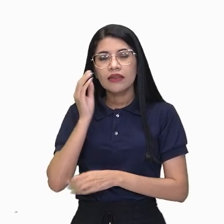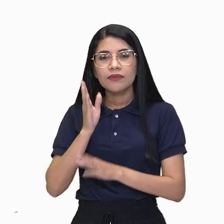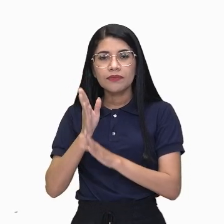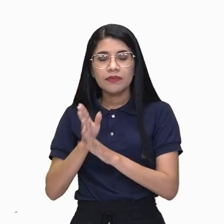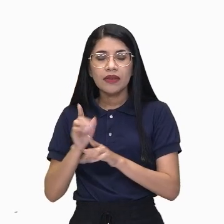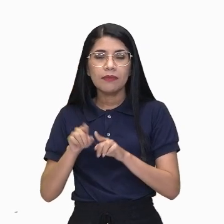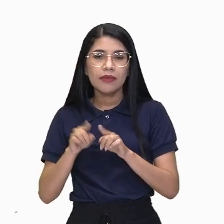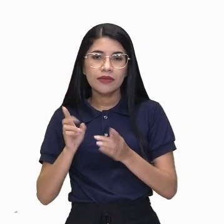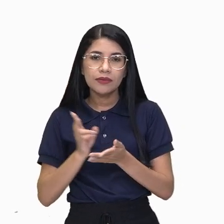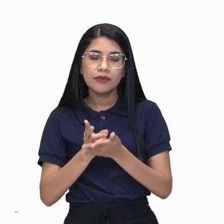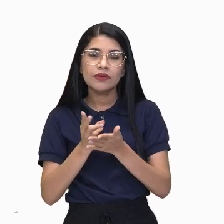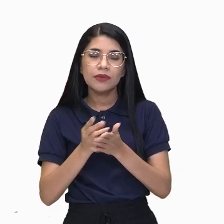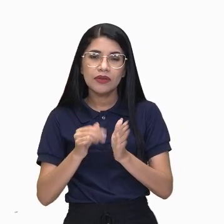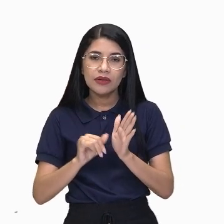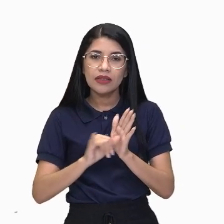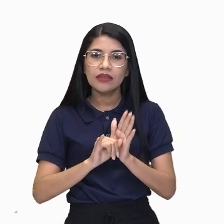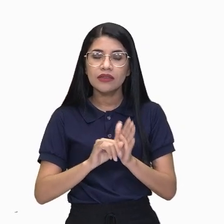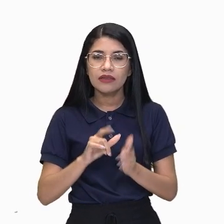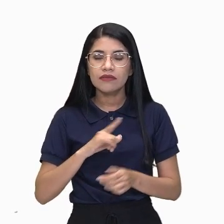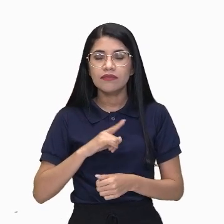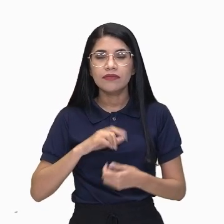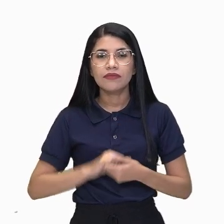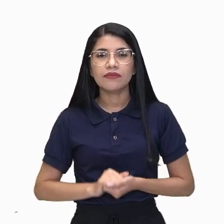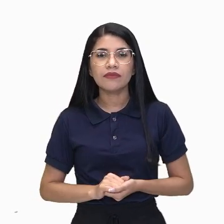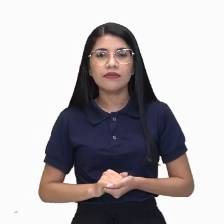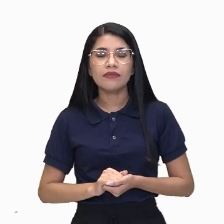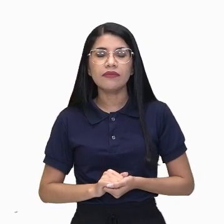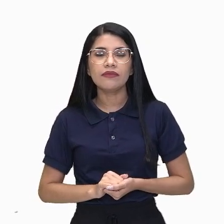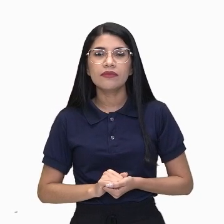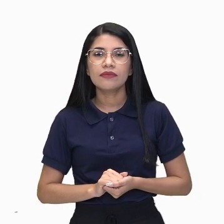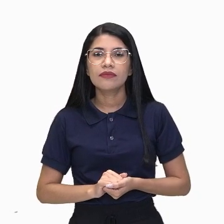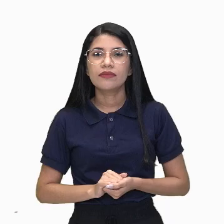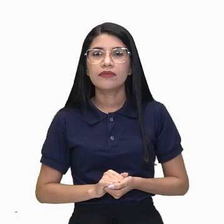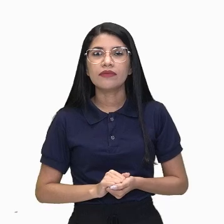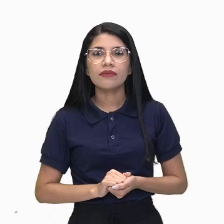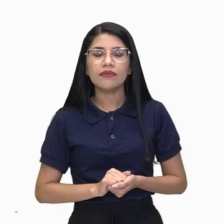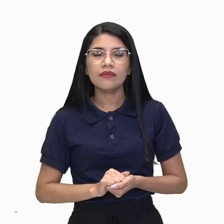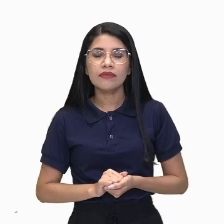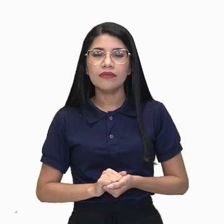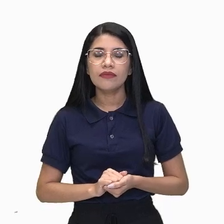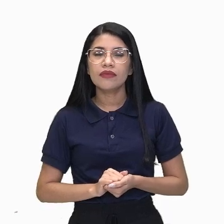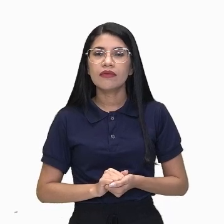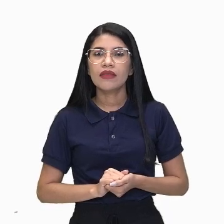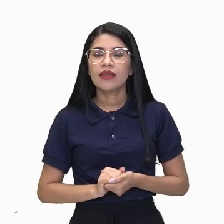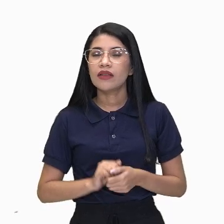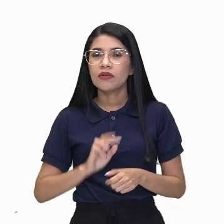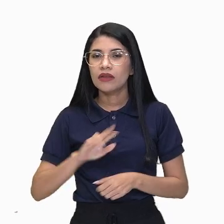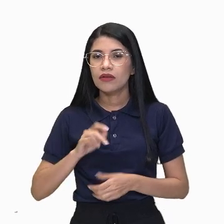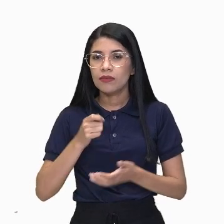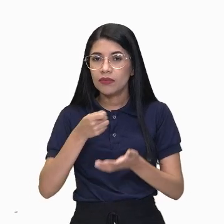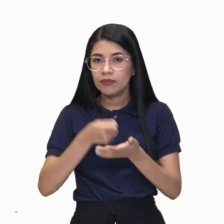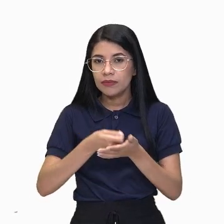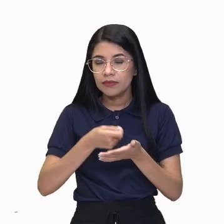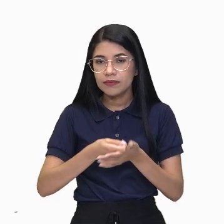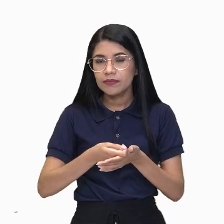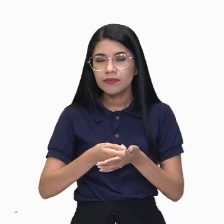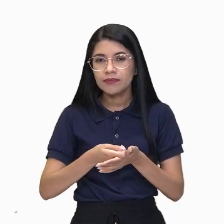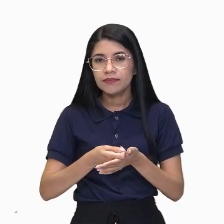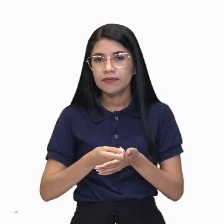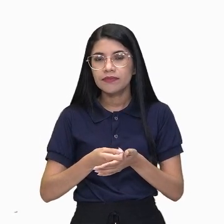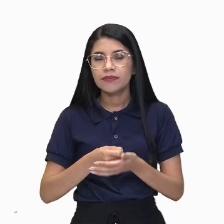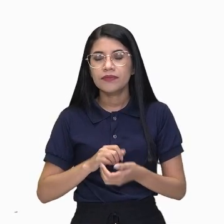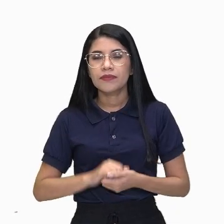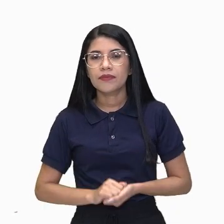são, sem perder a sua identidade, né? Daí a importância. Então, e o pior ainda, né? Como uma imposição, né? Muitas vezes, né? Então vamos lá.